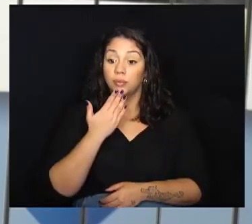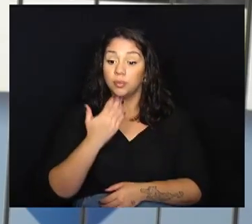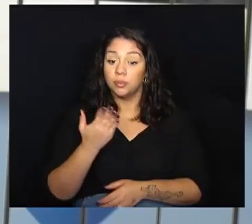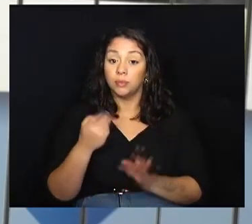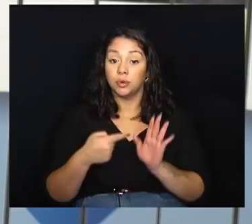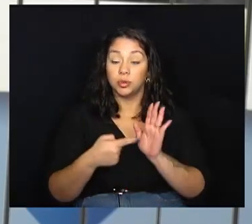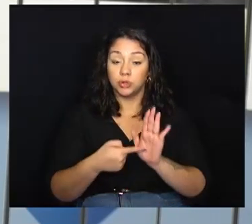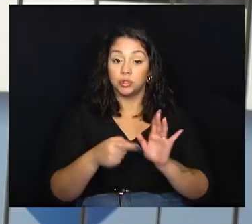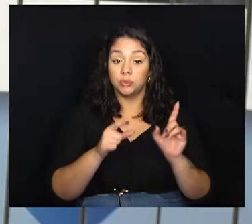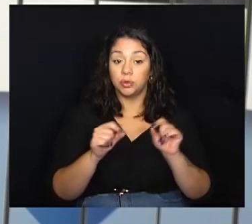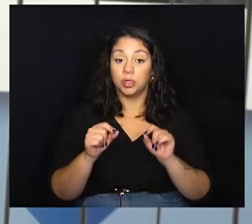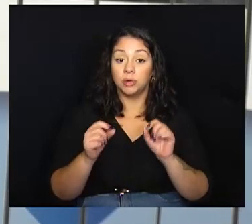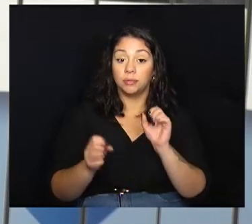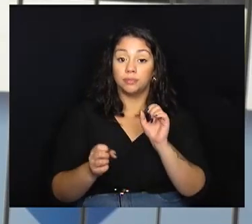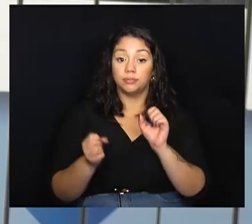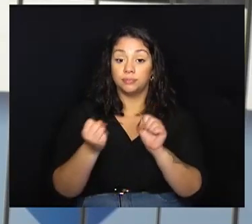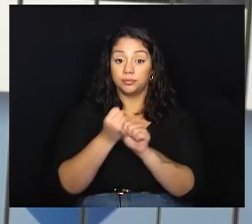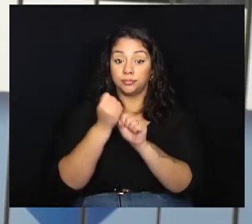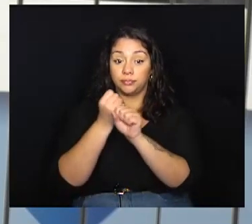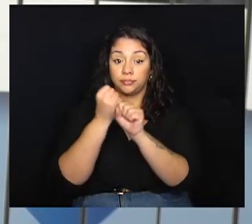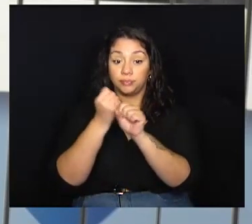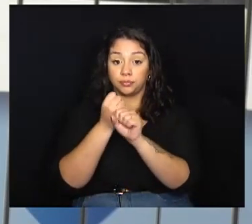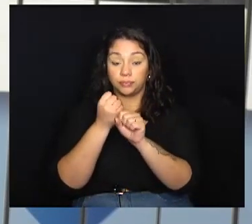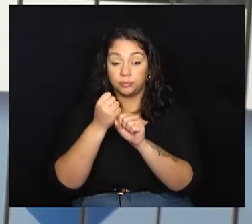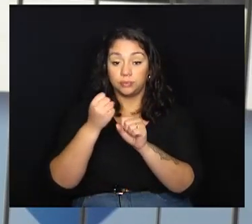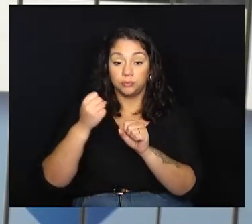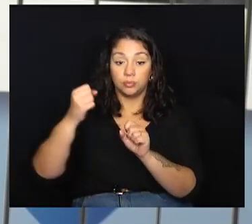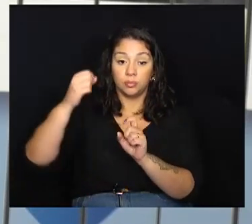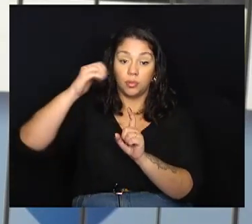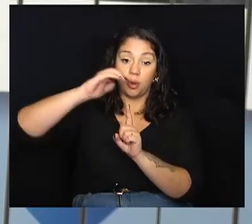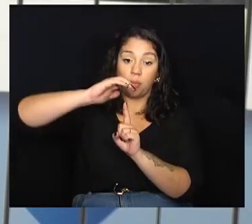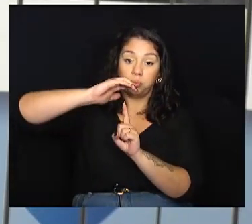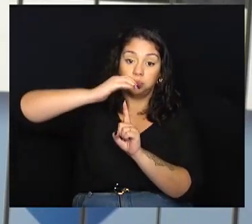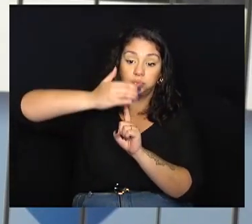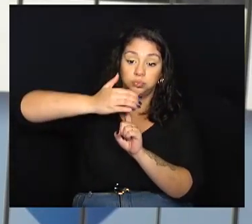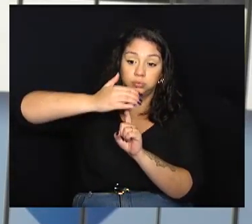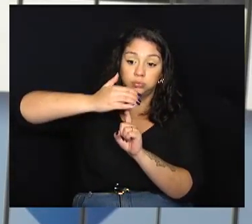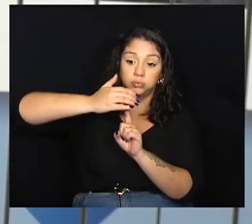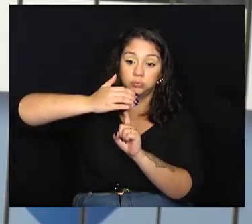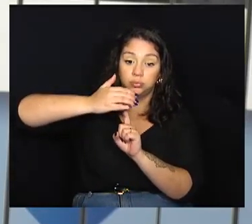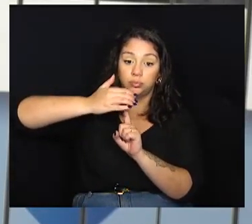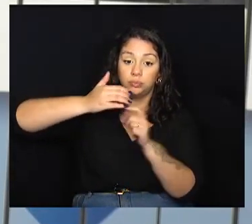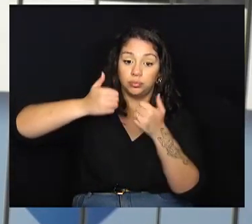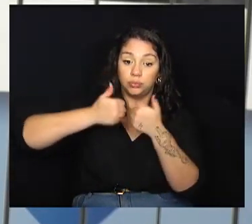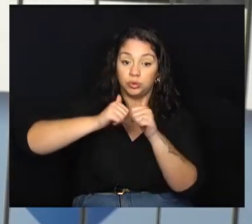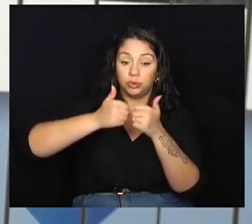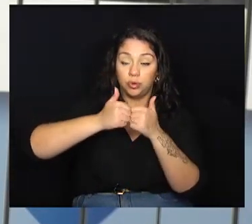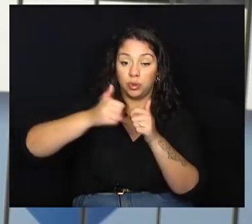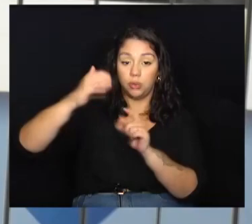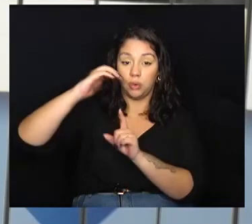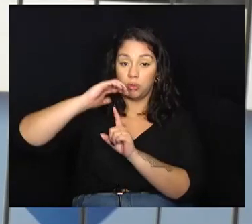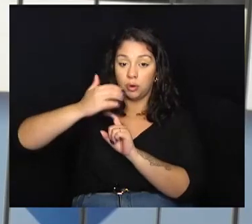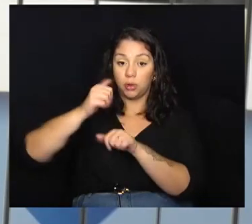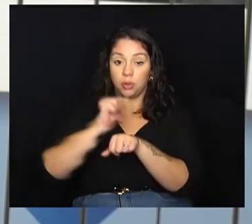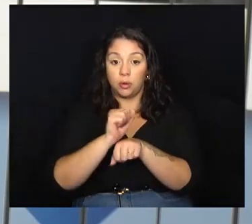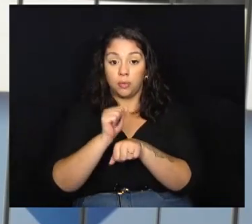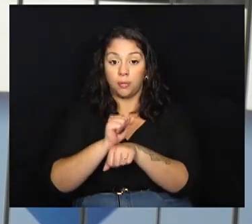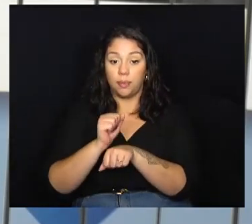indicação, a instalação de abrigos em pontos de ônibus na rodovia Lix da Cunha, ali no bairro Jardim